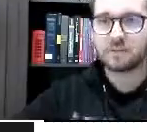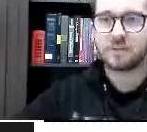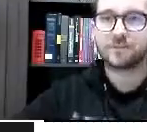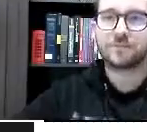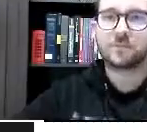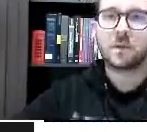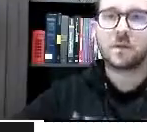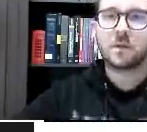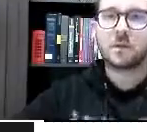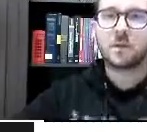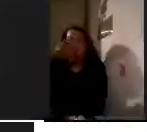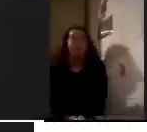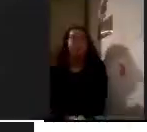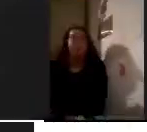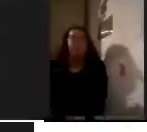Então beleza.